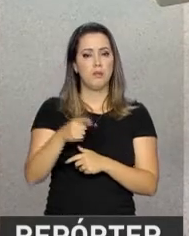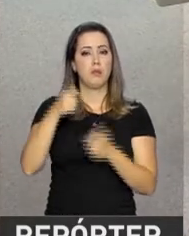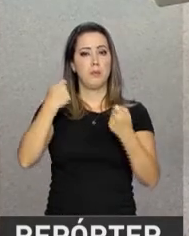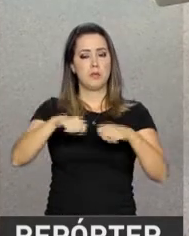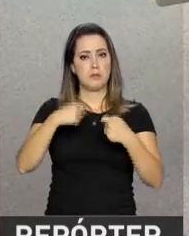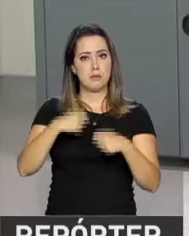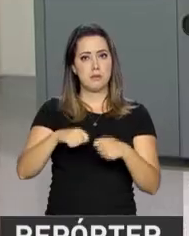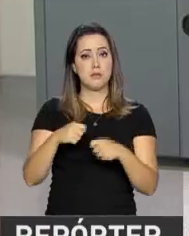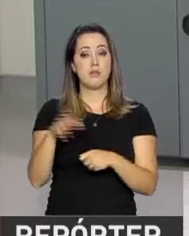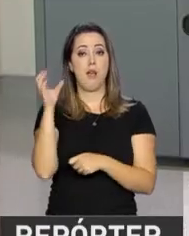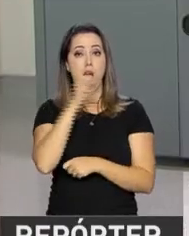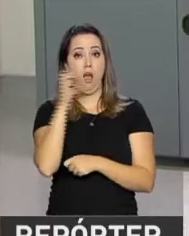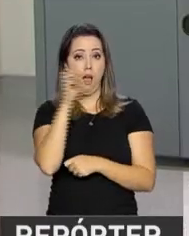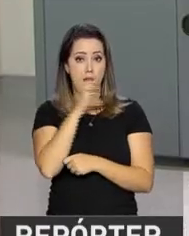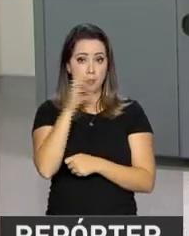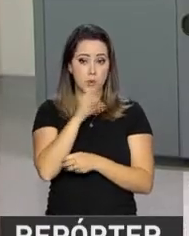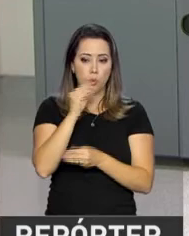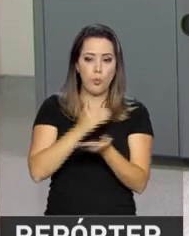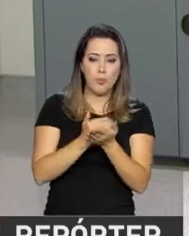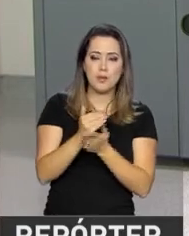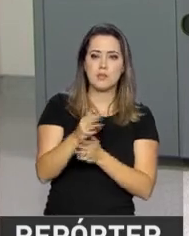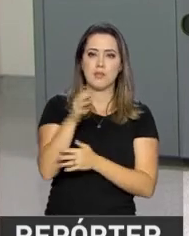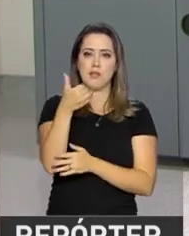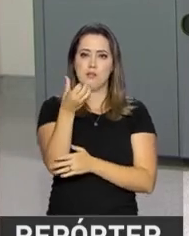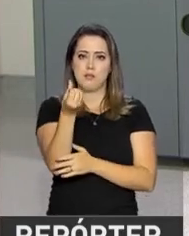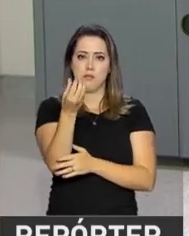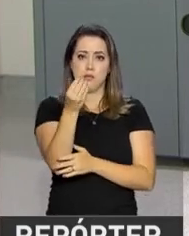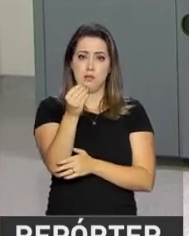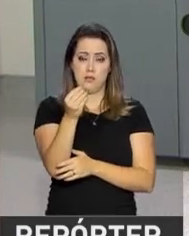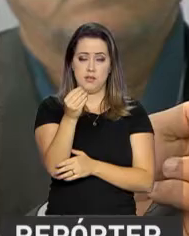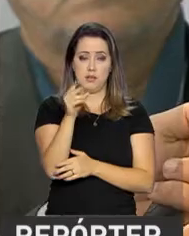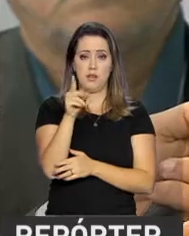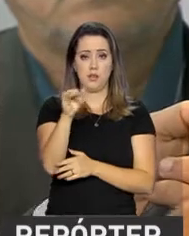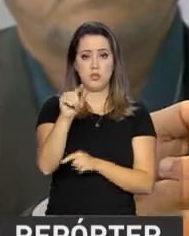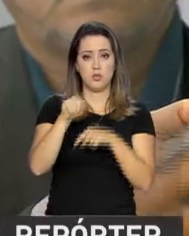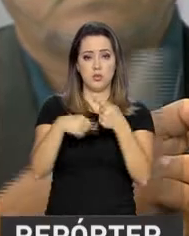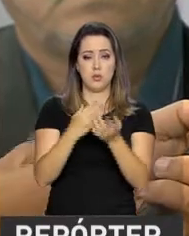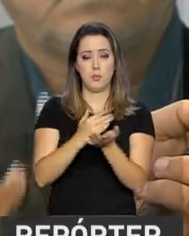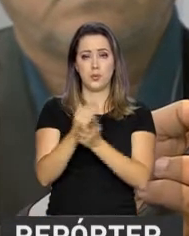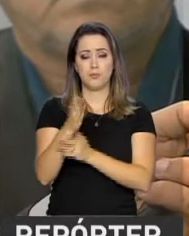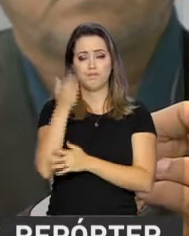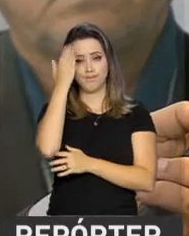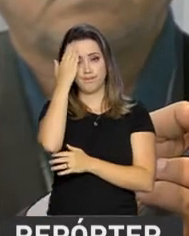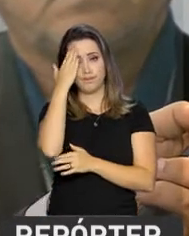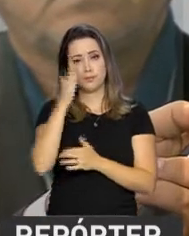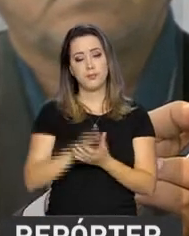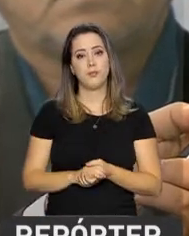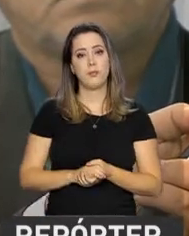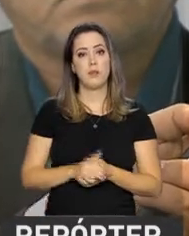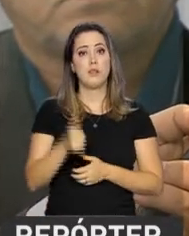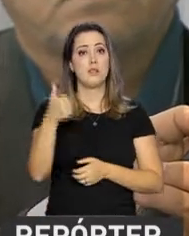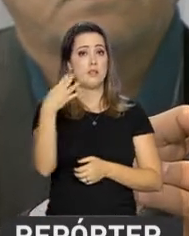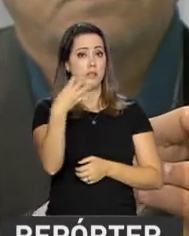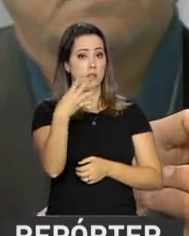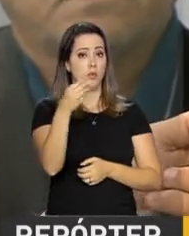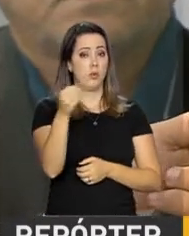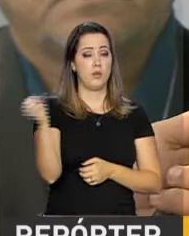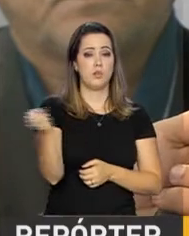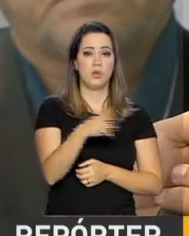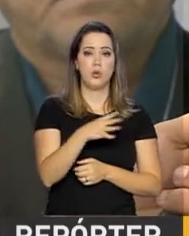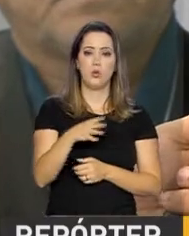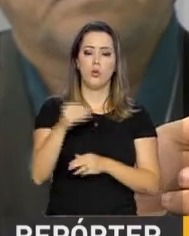pelo sus num prazo de 60 dias depois do diagnóstico destes 140 novos equipamentos chamados os que já temos